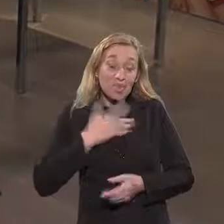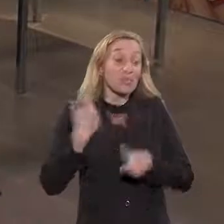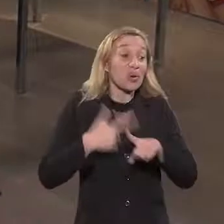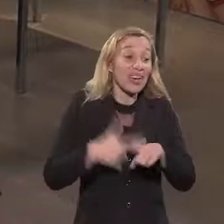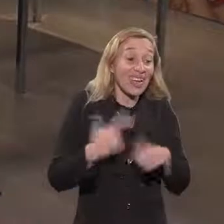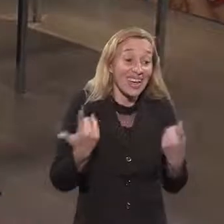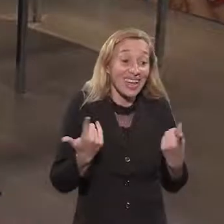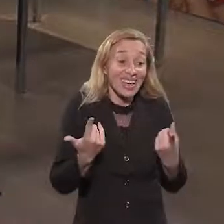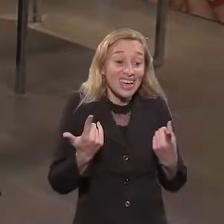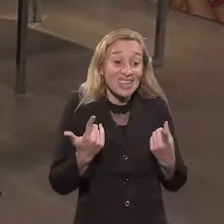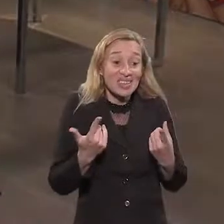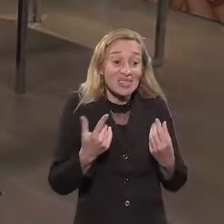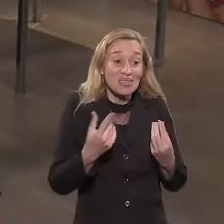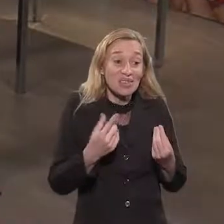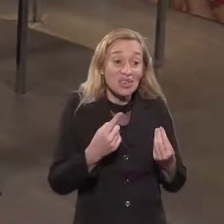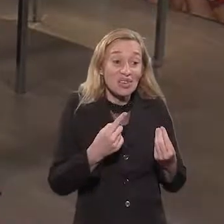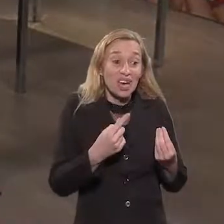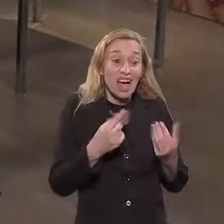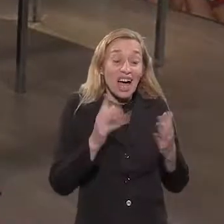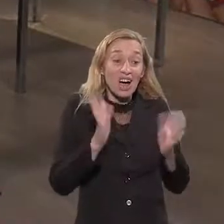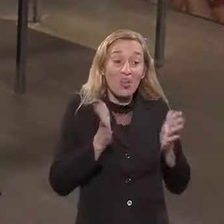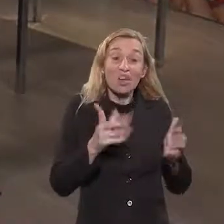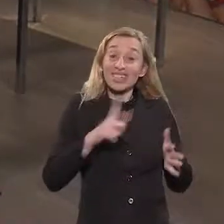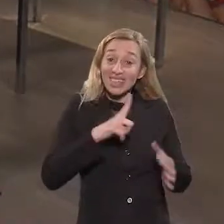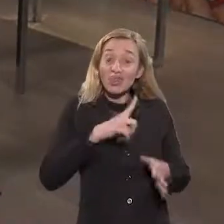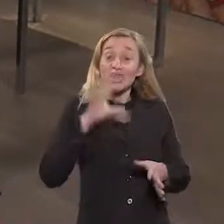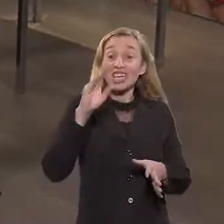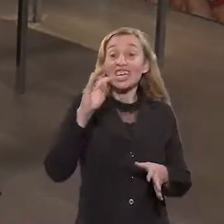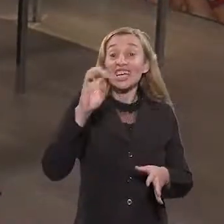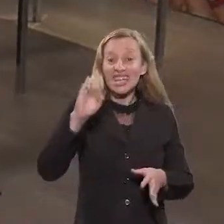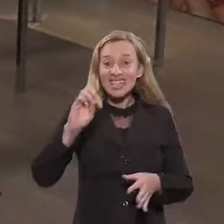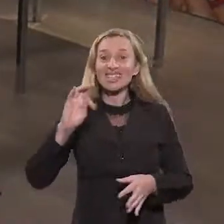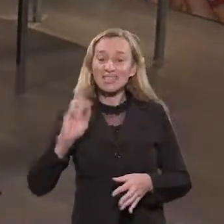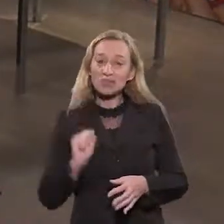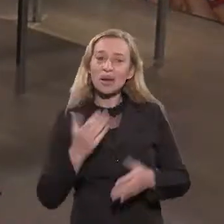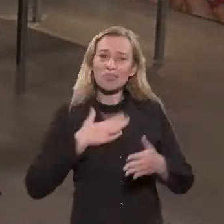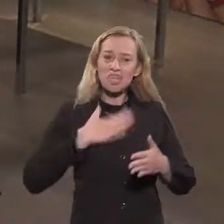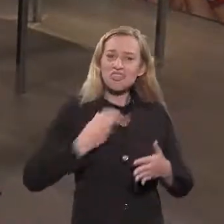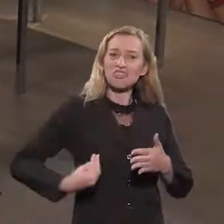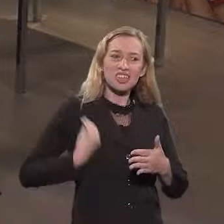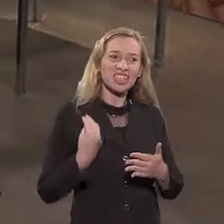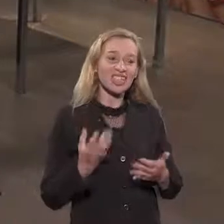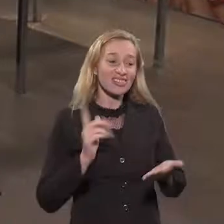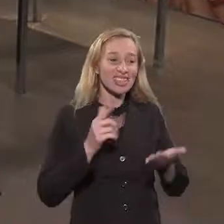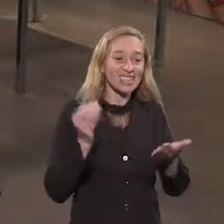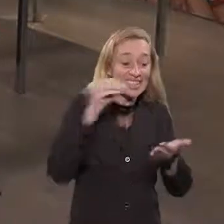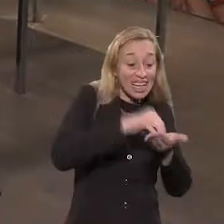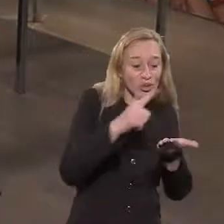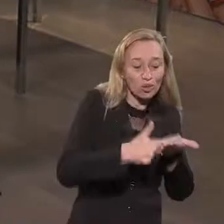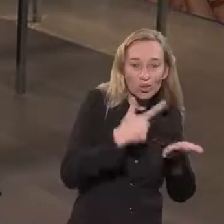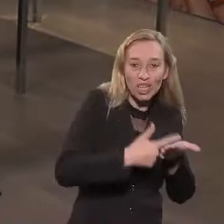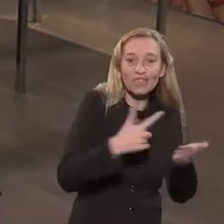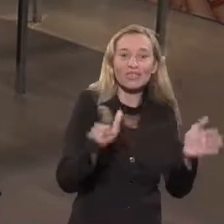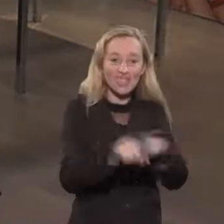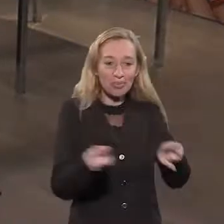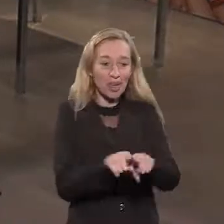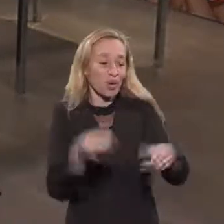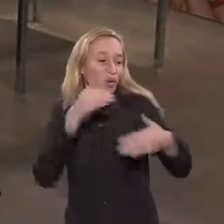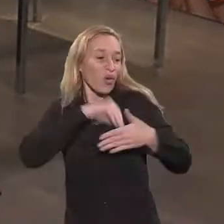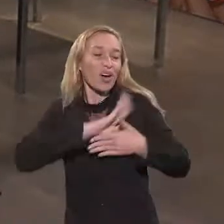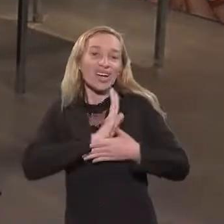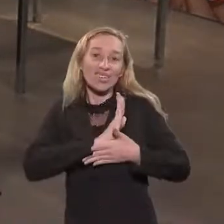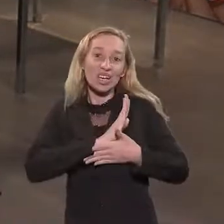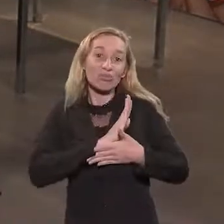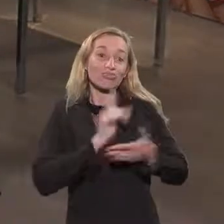até porque me trouxe a Cris, né, para minha vida também, que ele vive no livro, vive no meu coração, vive no meu braço, que eu tenho ele